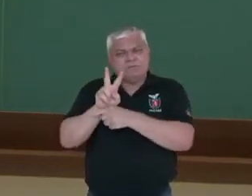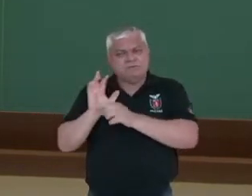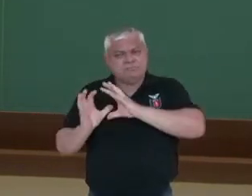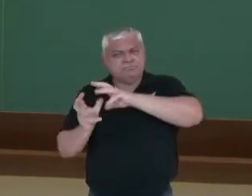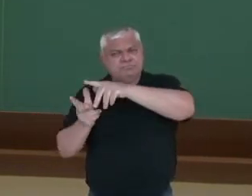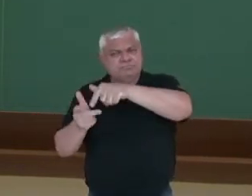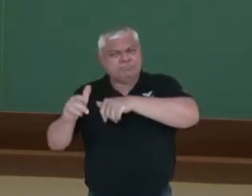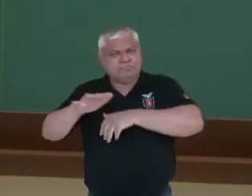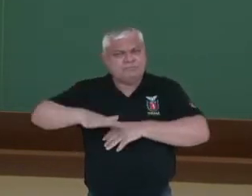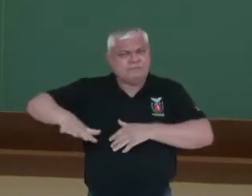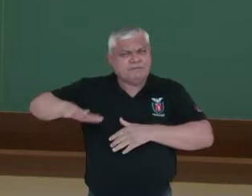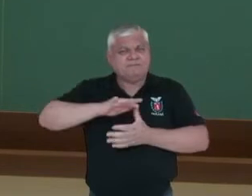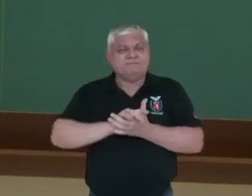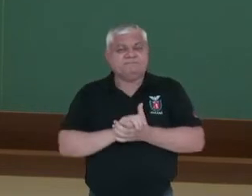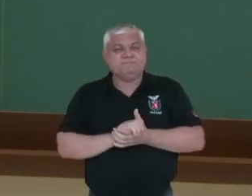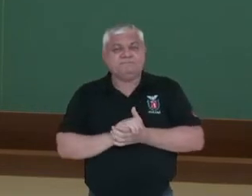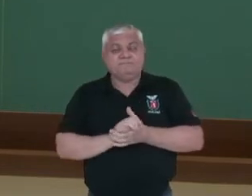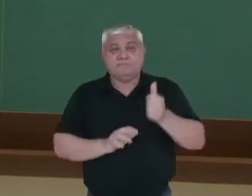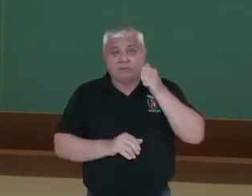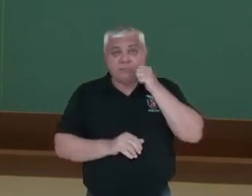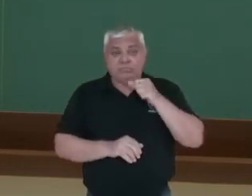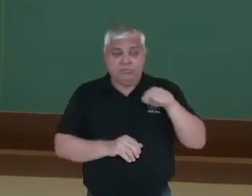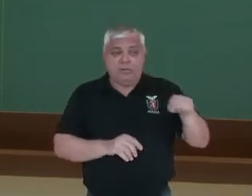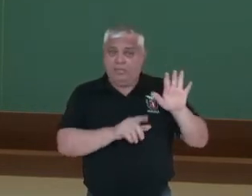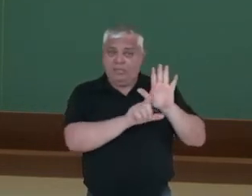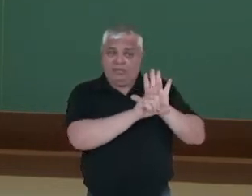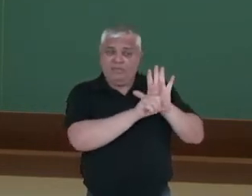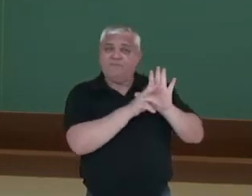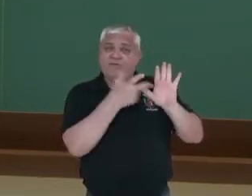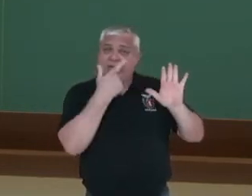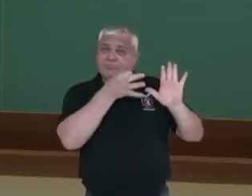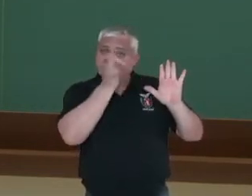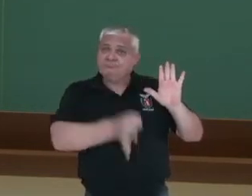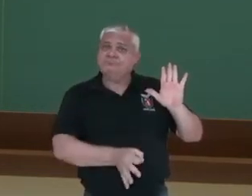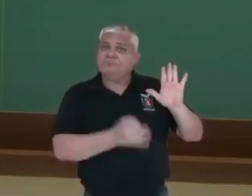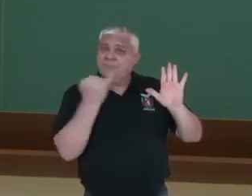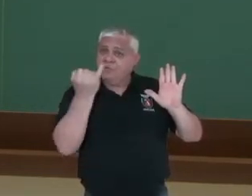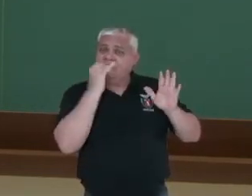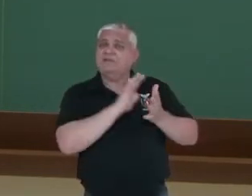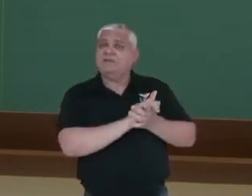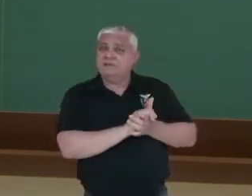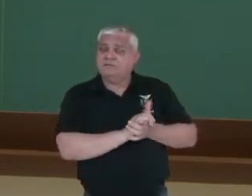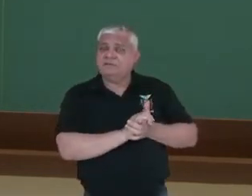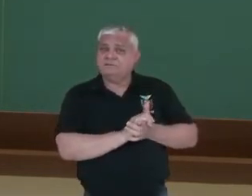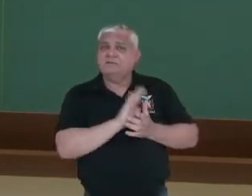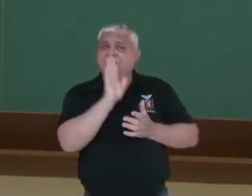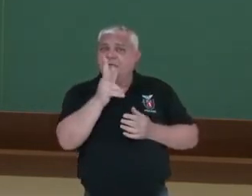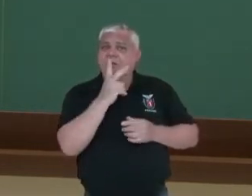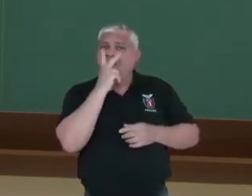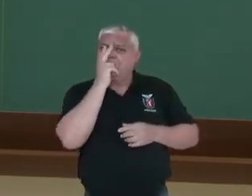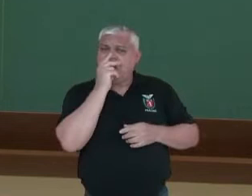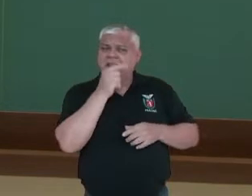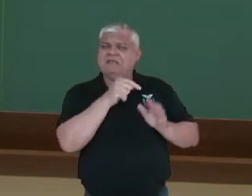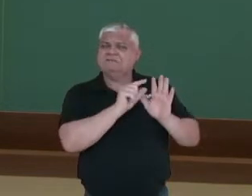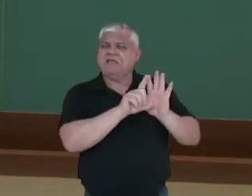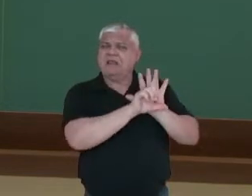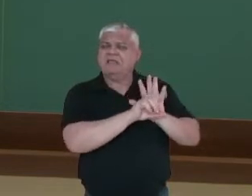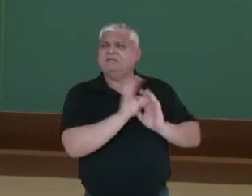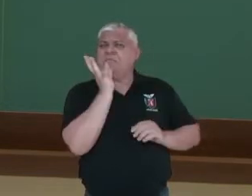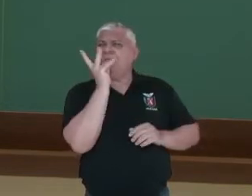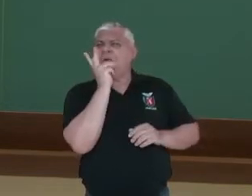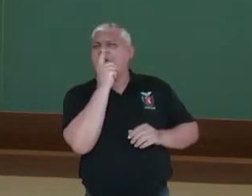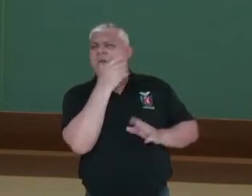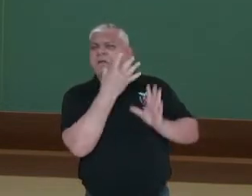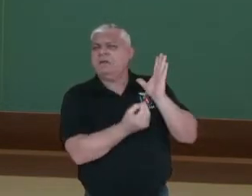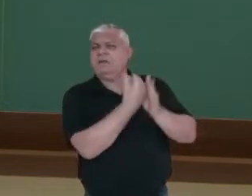ambiente? Ela pensou, falou da lei, que ela achou importante, porém tardia, ou seja, tarde.